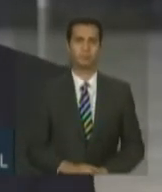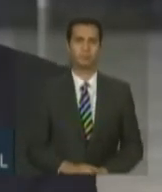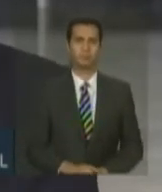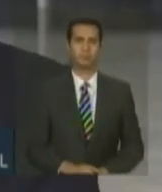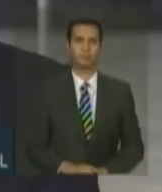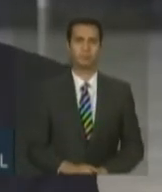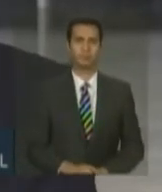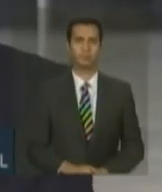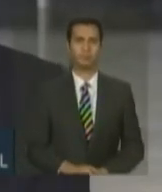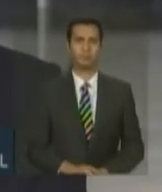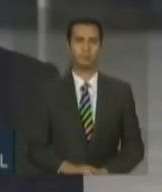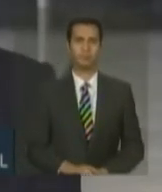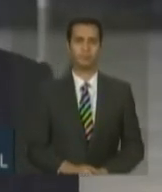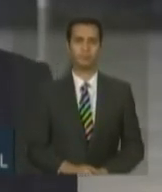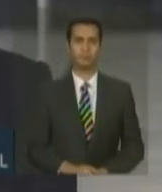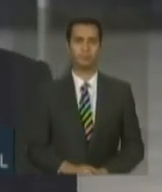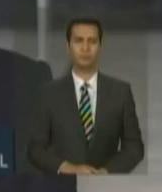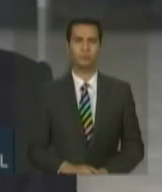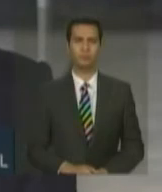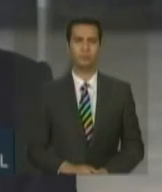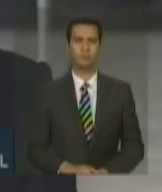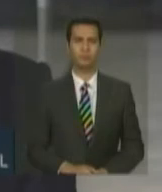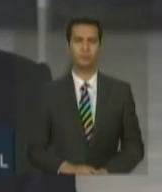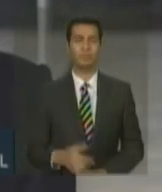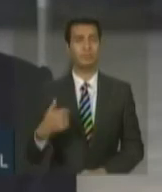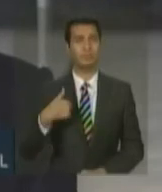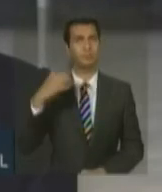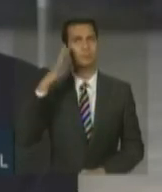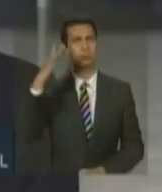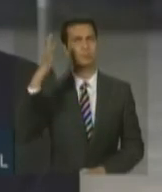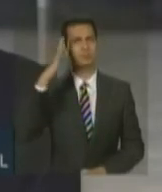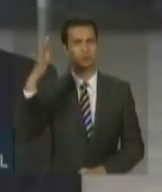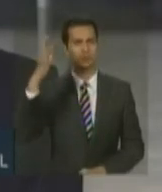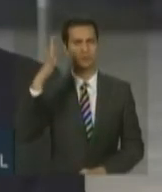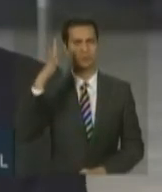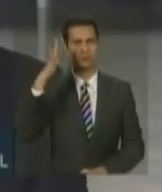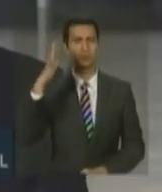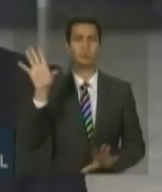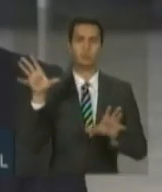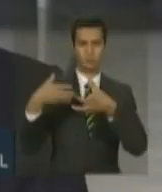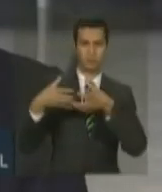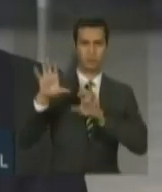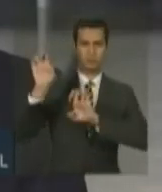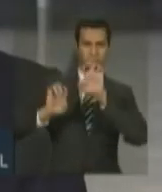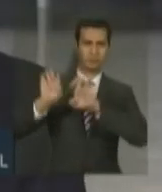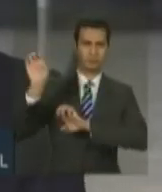Eu diria que, eu imagino que os empresários, inclusive eles, que estão